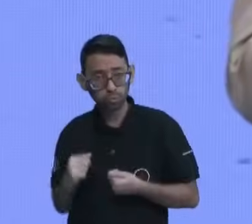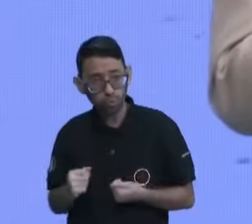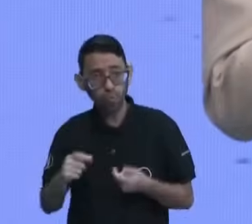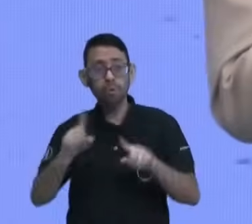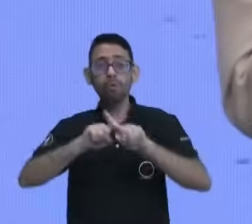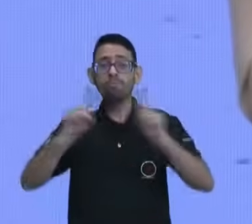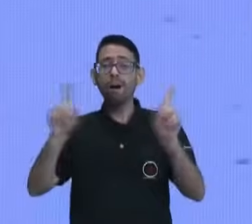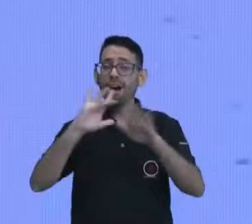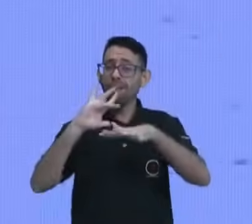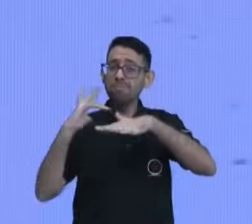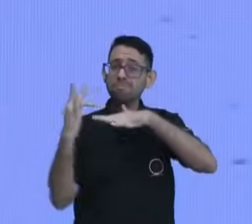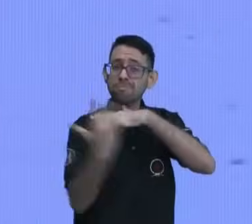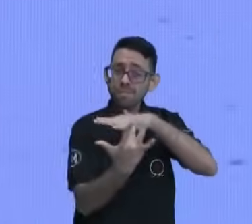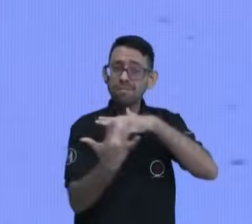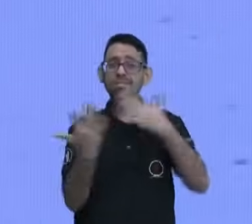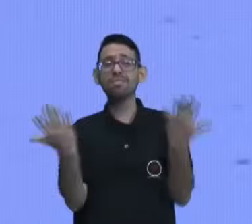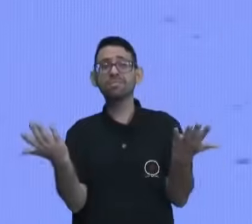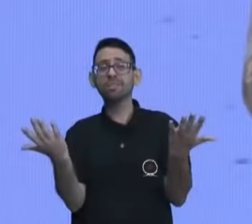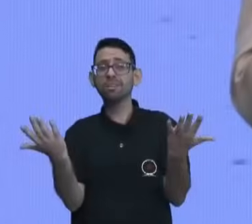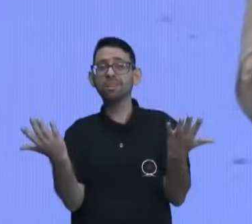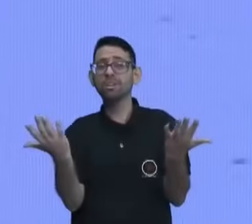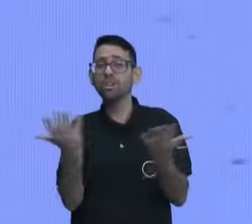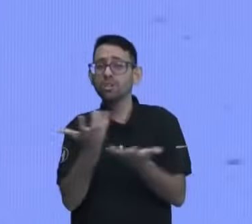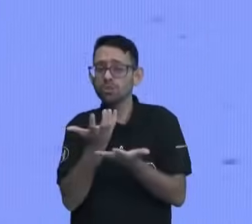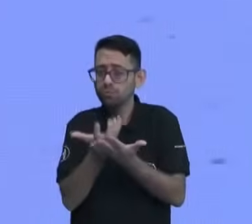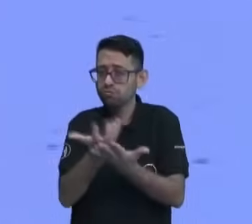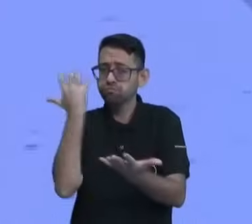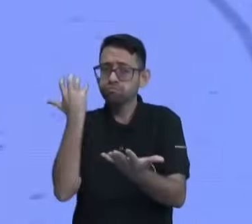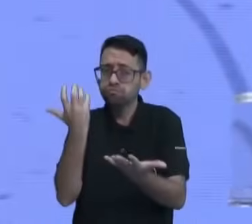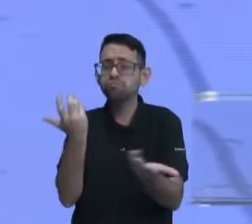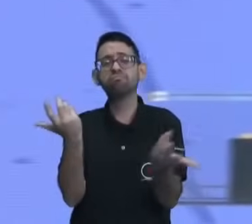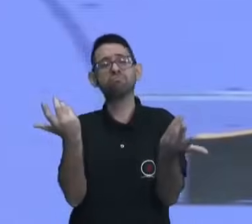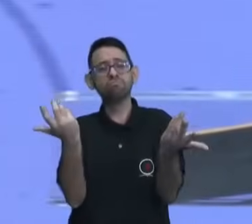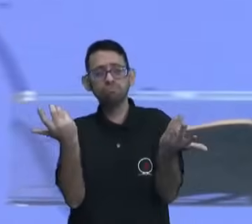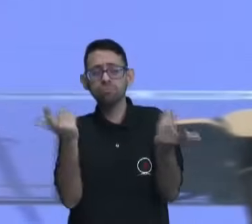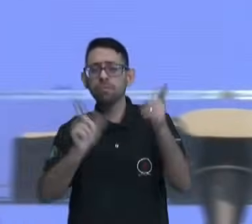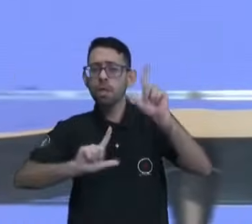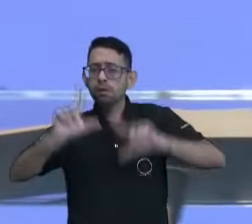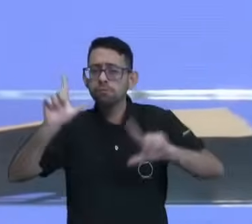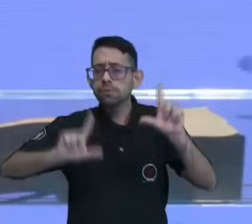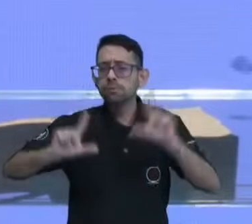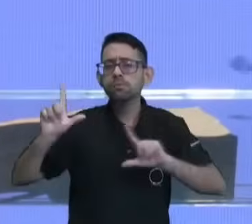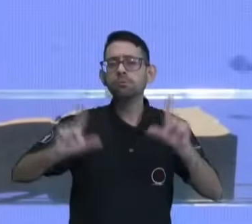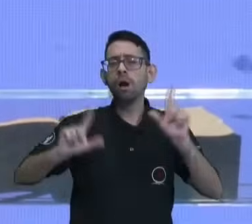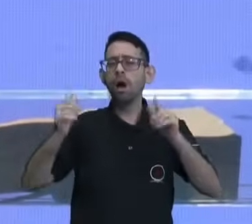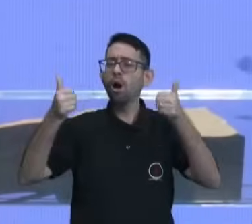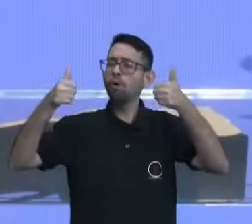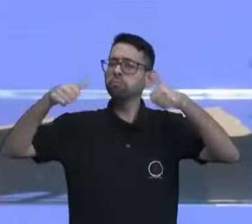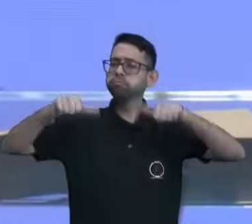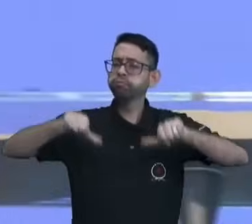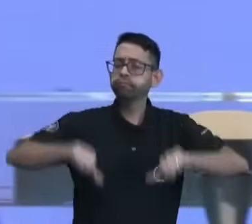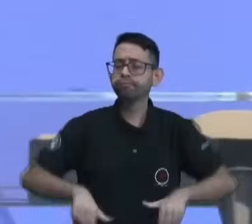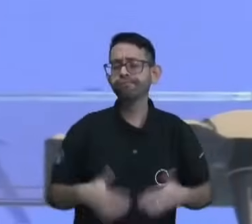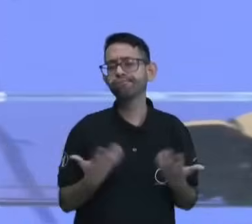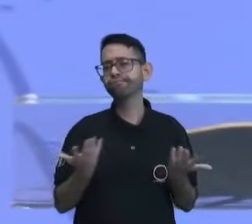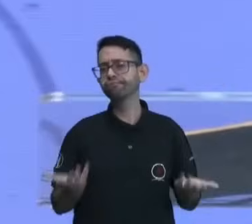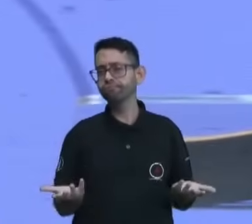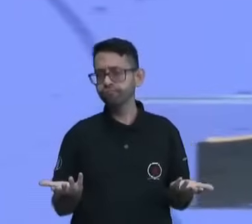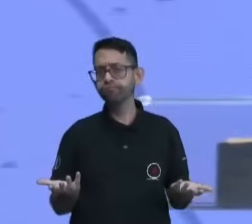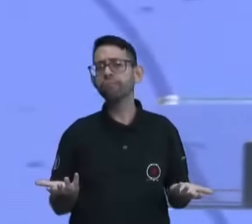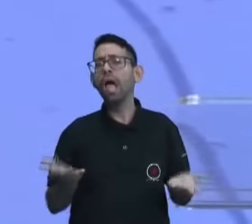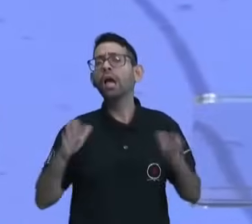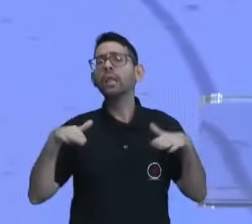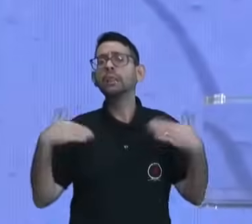sociais eu fui enxugando né porque não se rasga dinheiro porque a televisão perdeu muita audiência e as